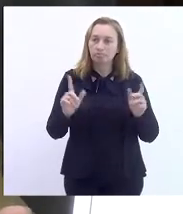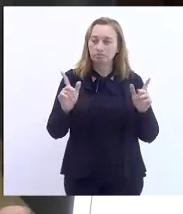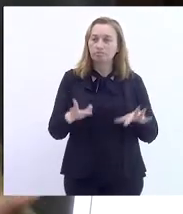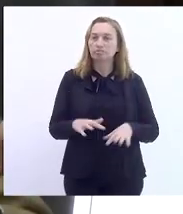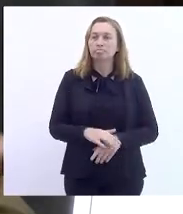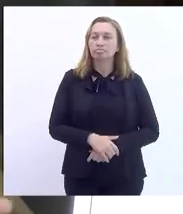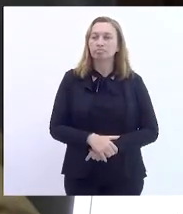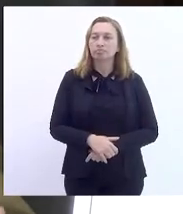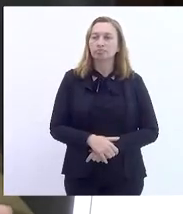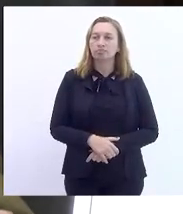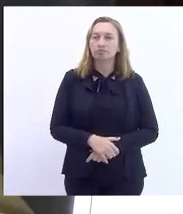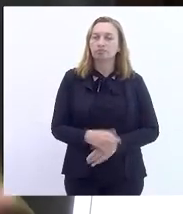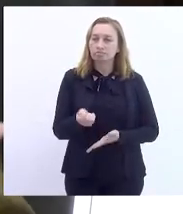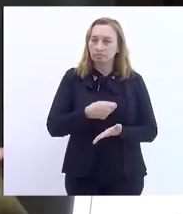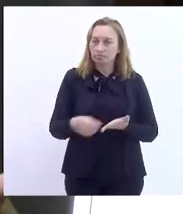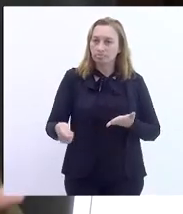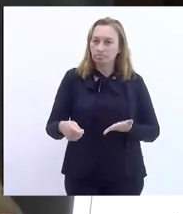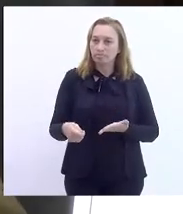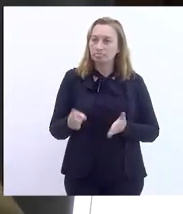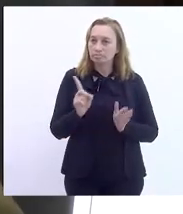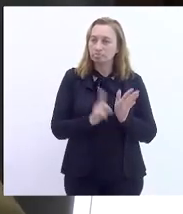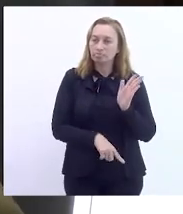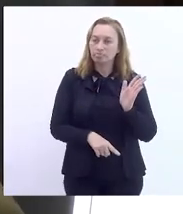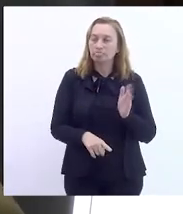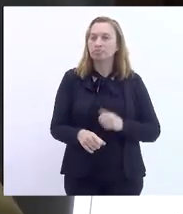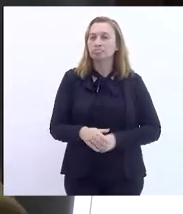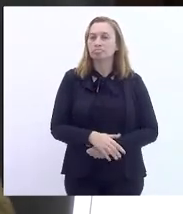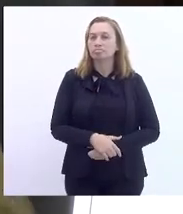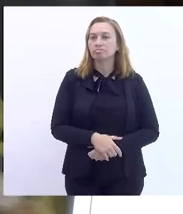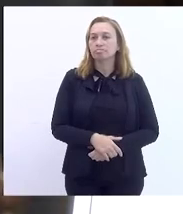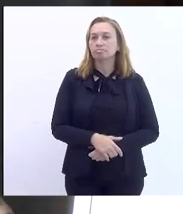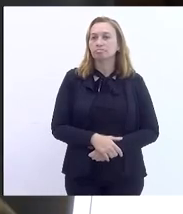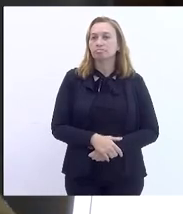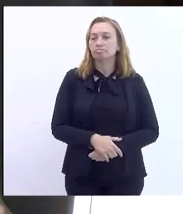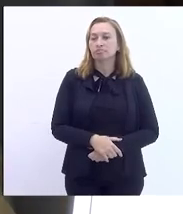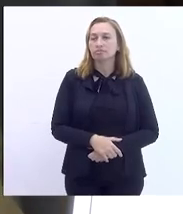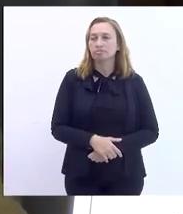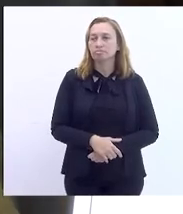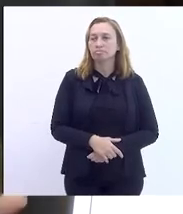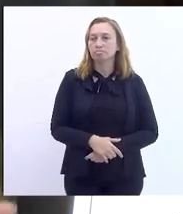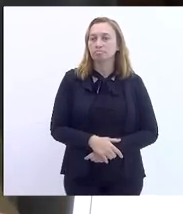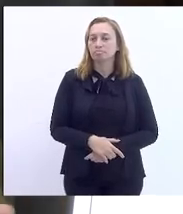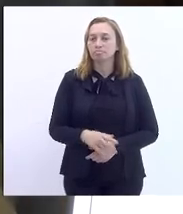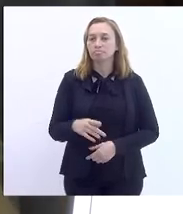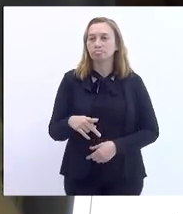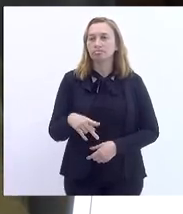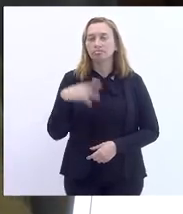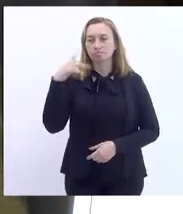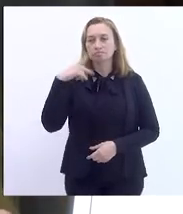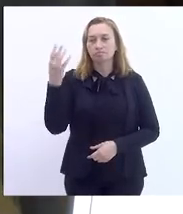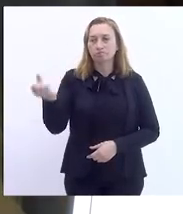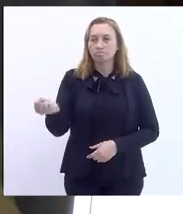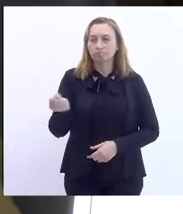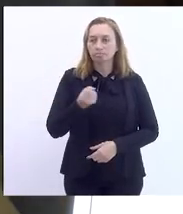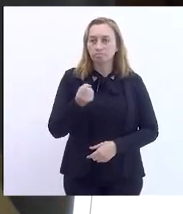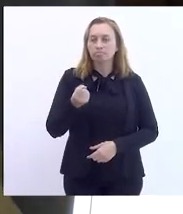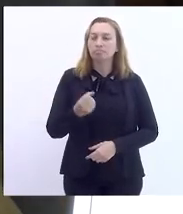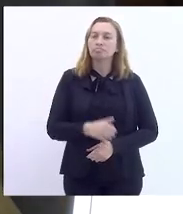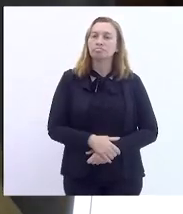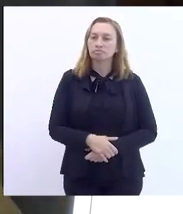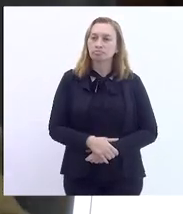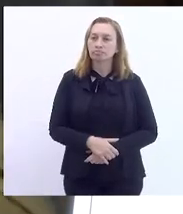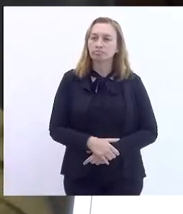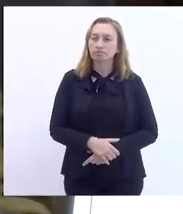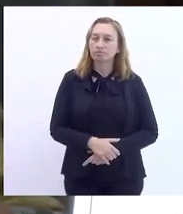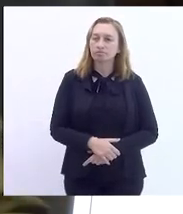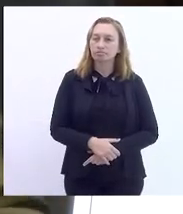acontecer assinem para diminuir essa política de morte e essa política genocida